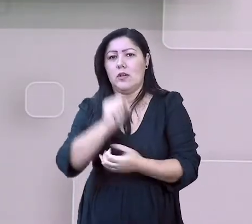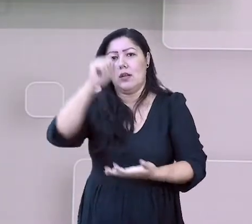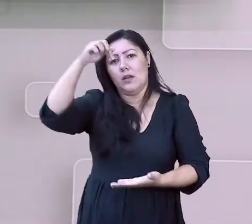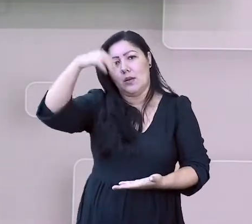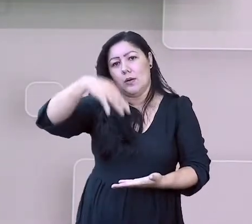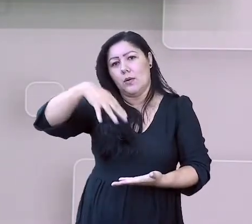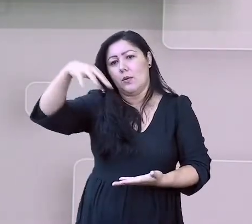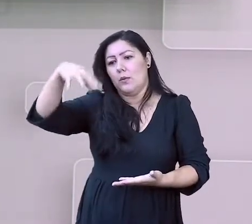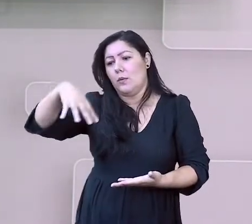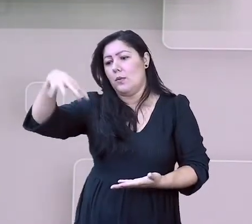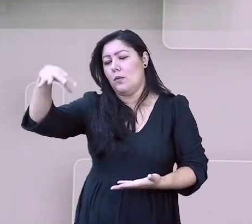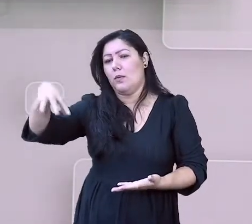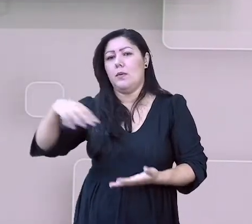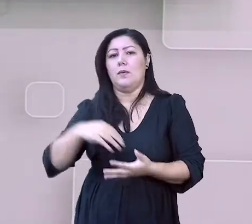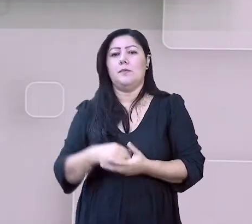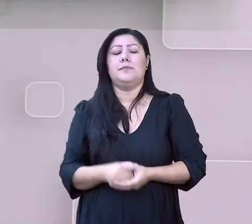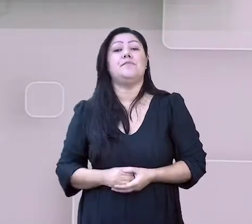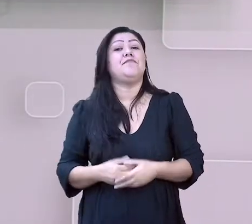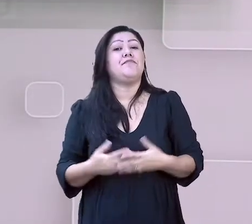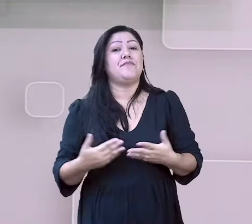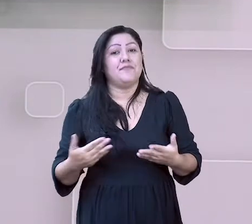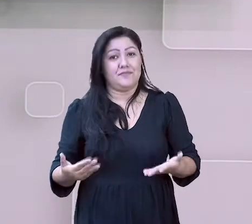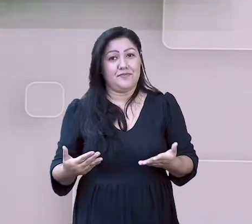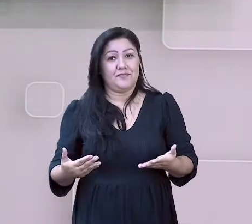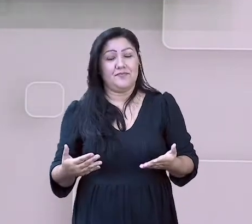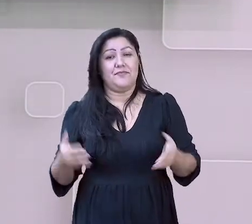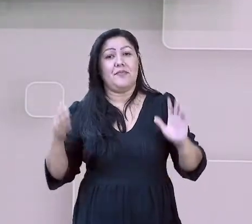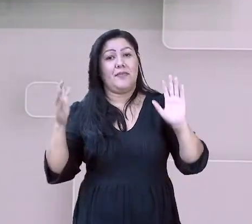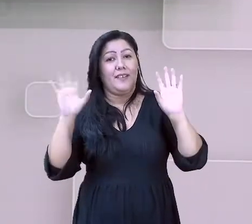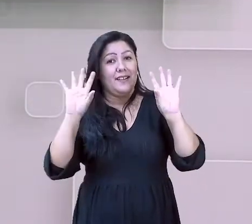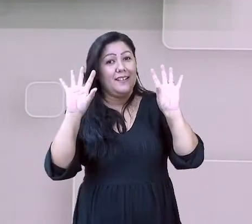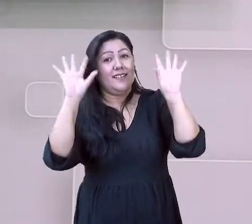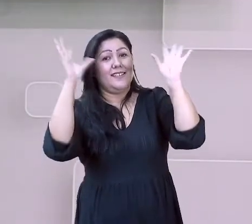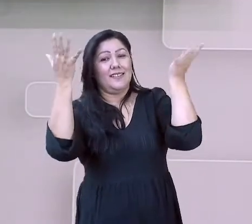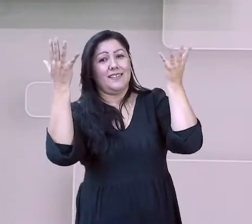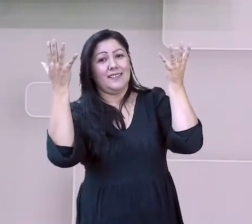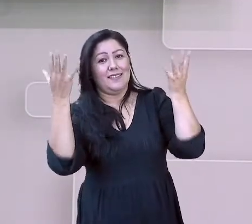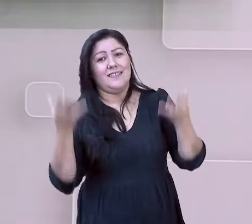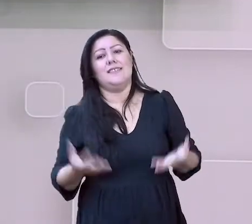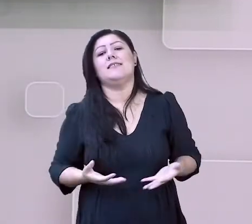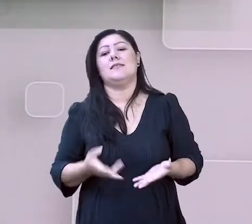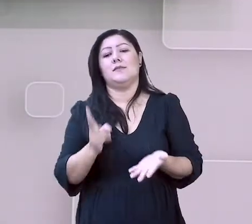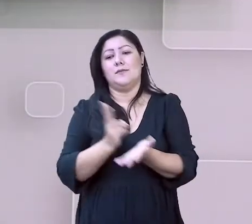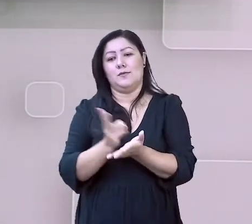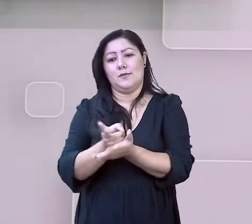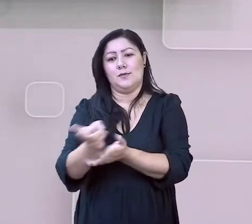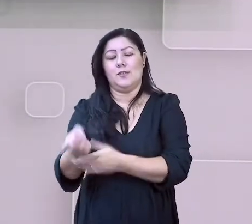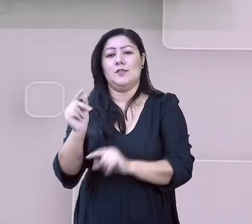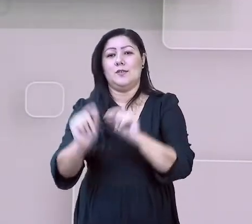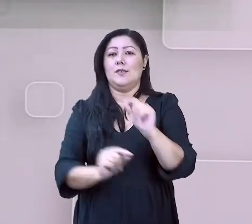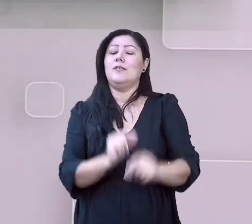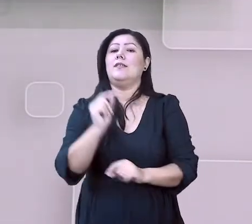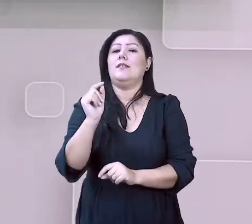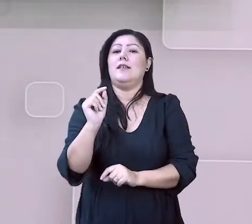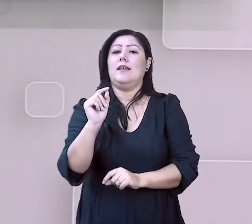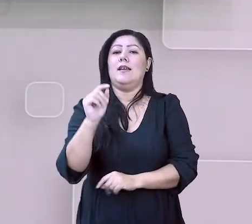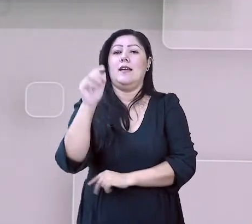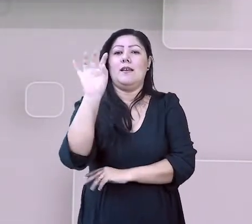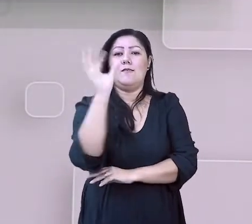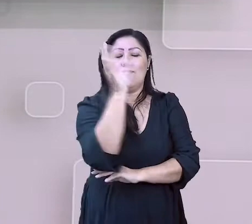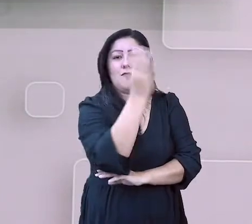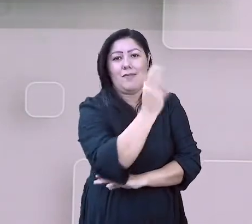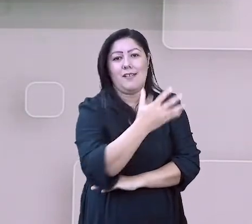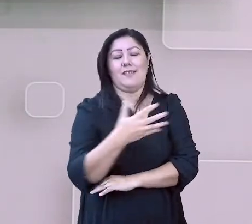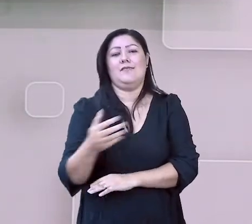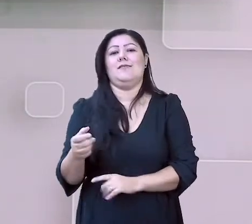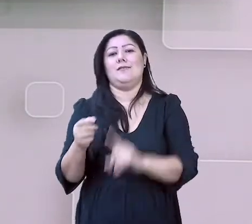Tá? É nesse clima que vão predominar as matas de pinhais ou florestas